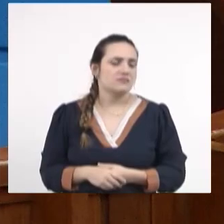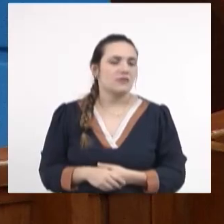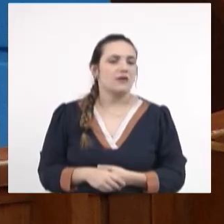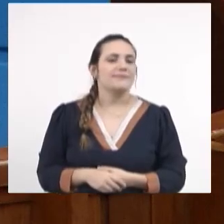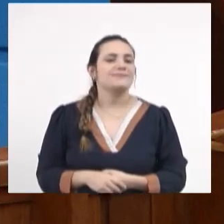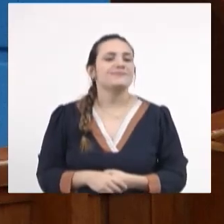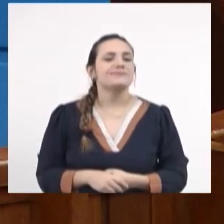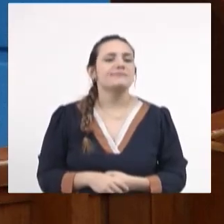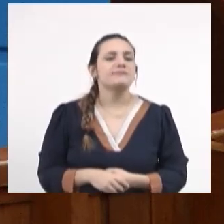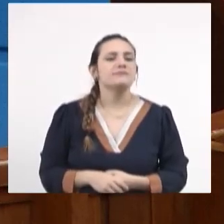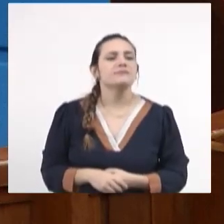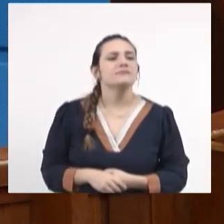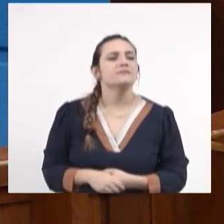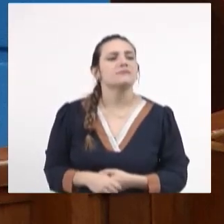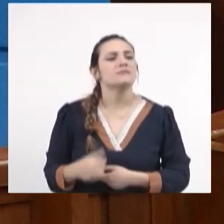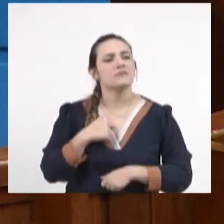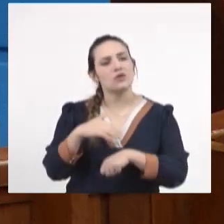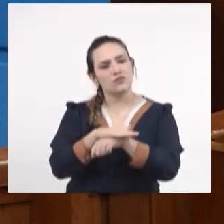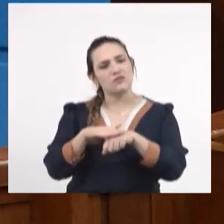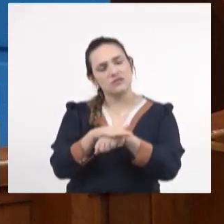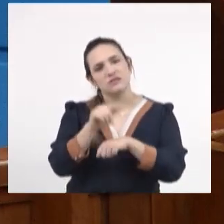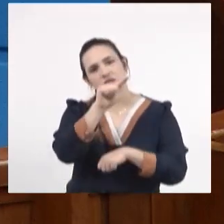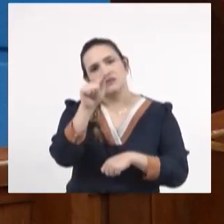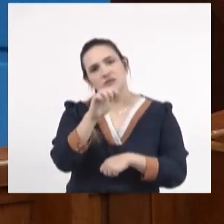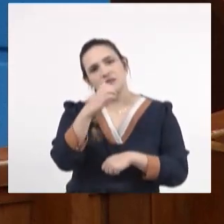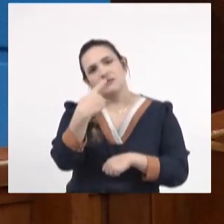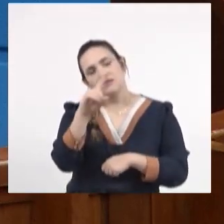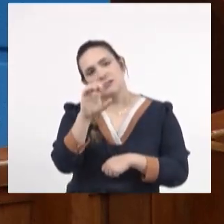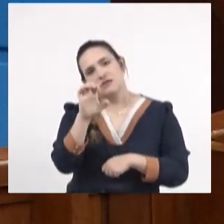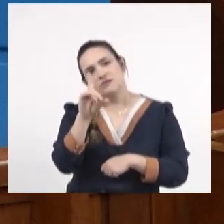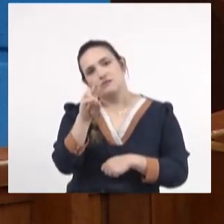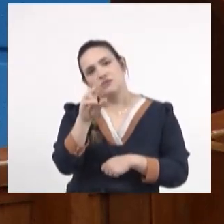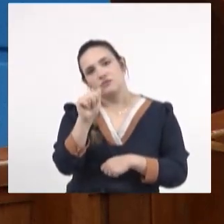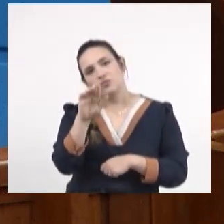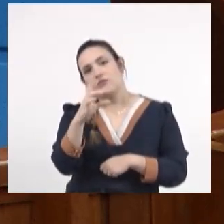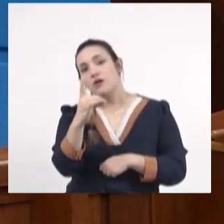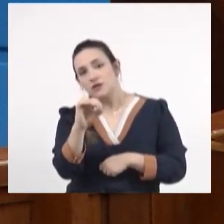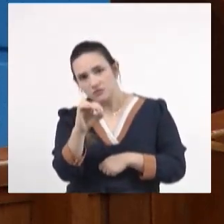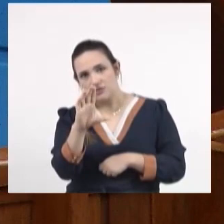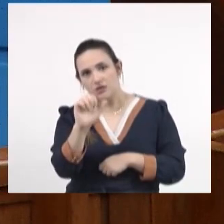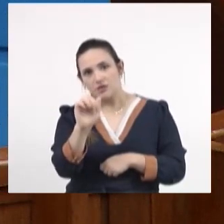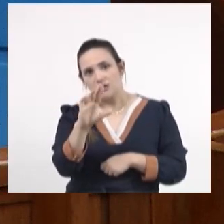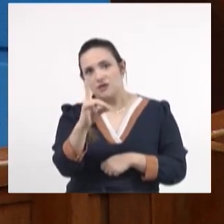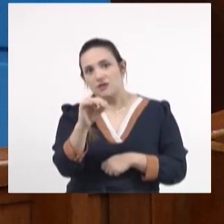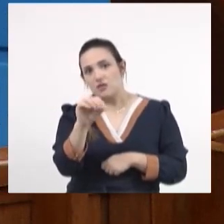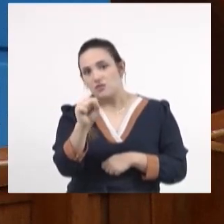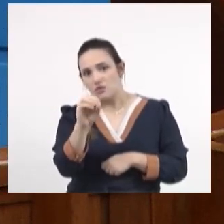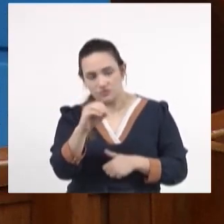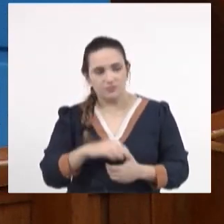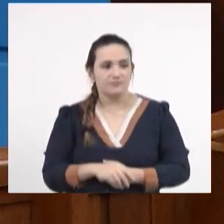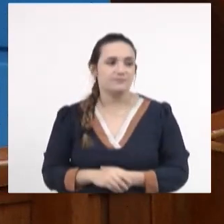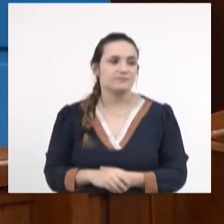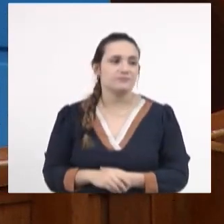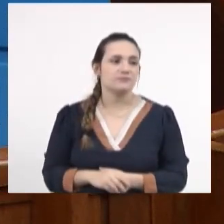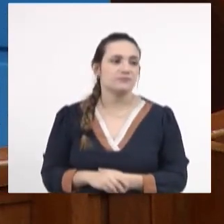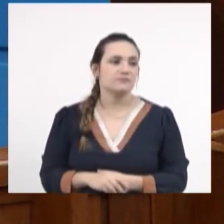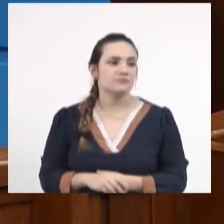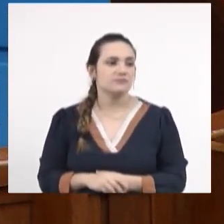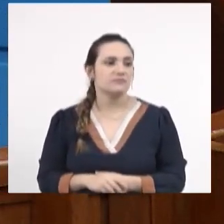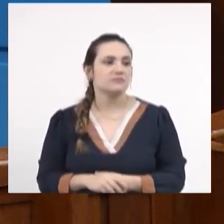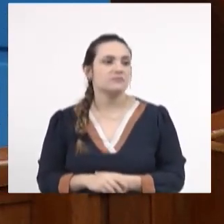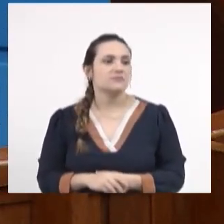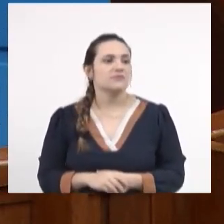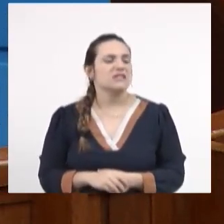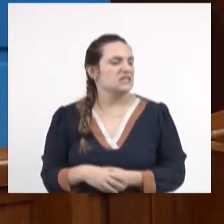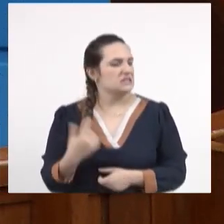Quando eu fui lá conversar com o Zé Eduardo Cardoso, eu tive o privilégio de ir, na minha visão, com uma das